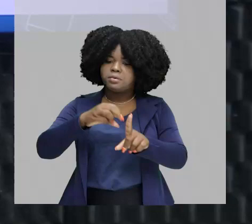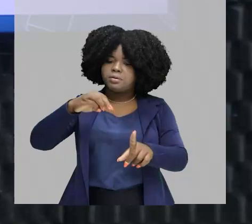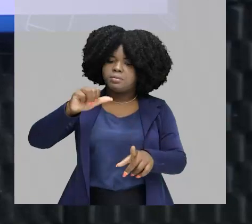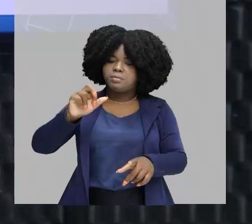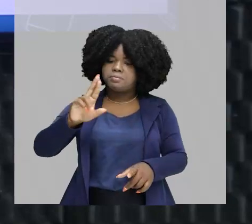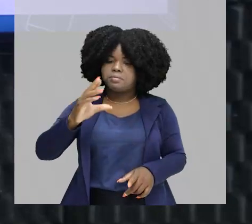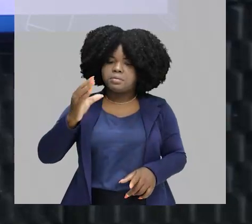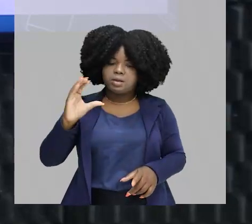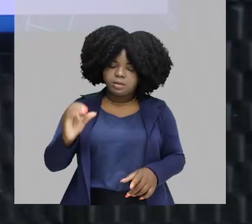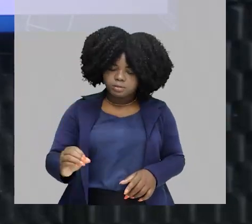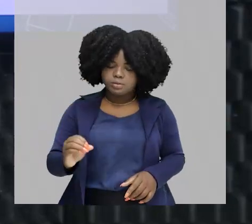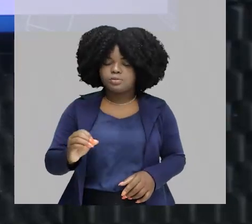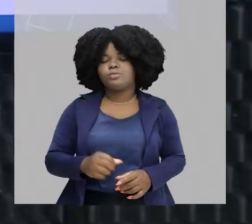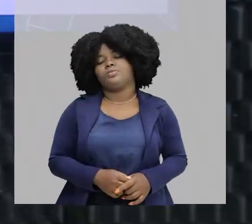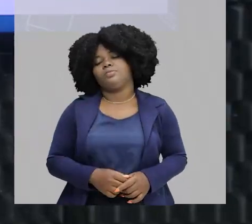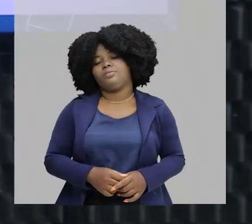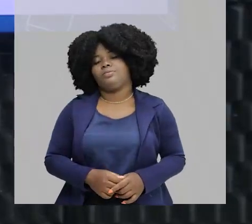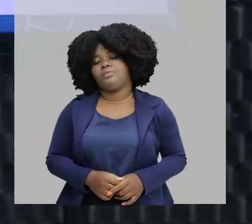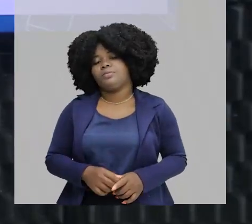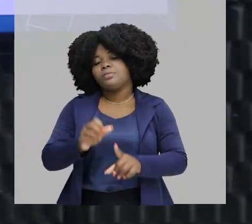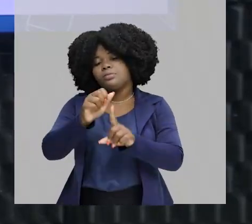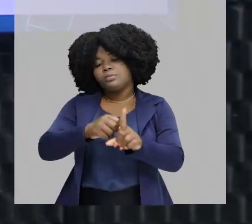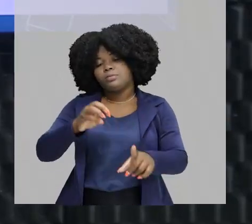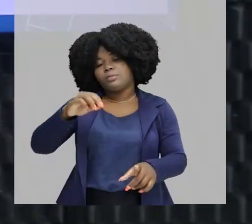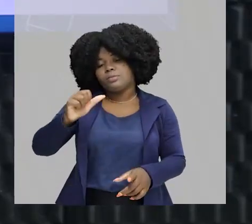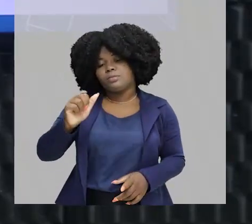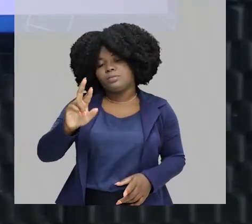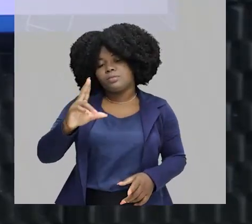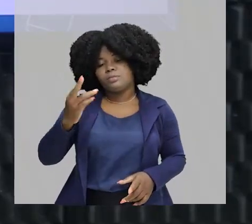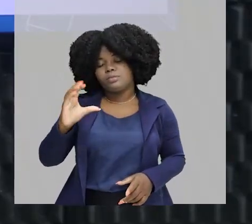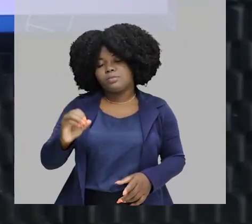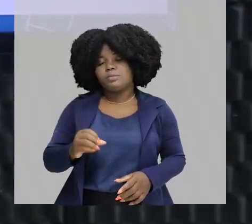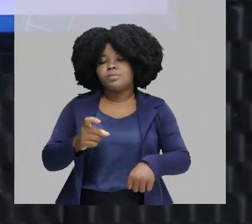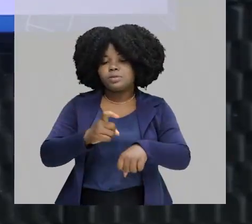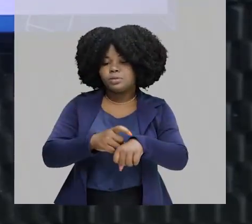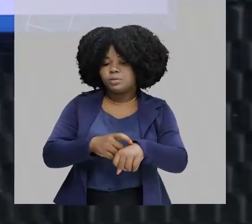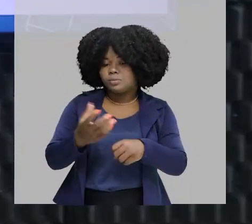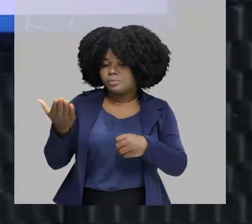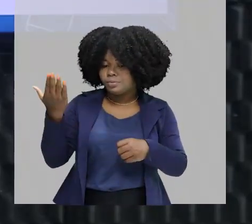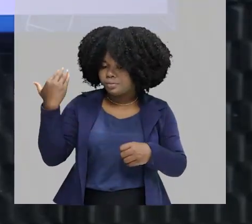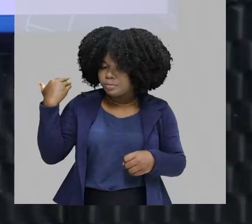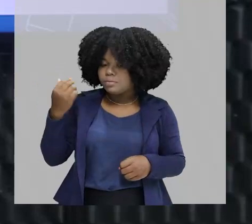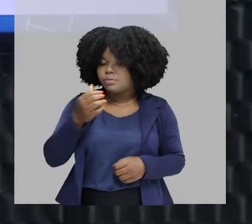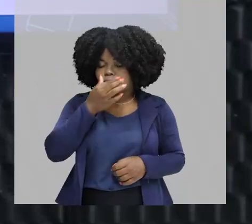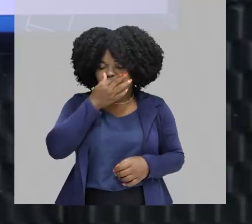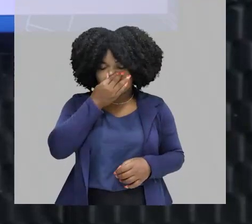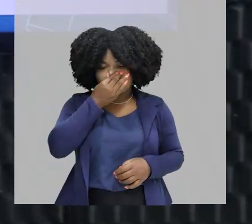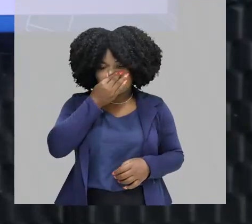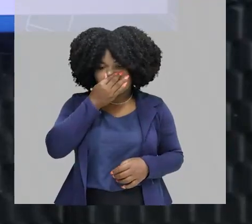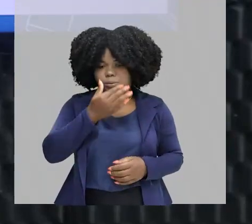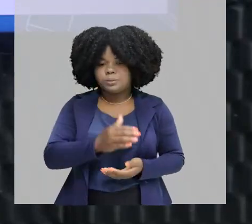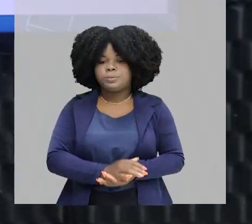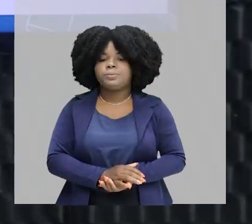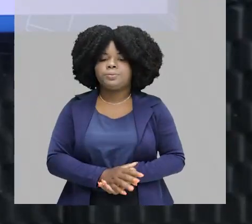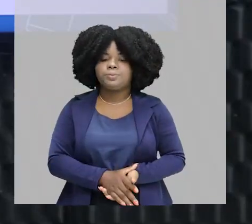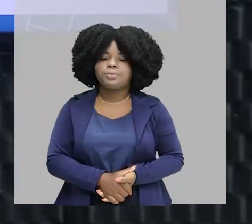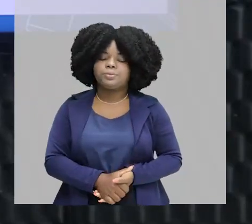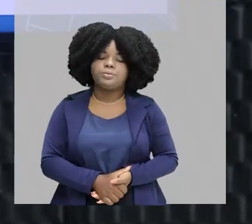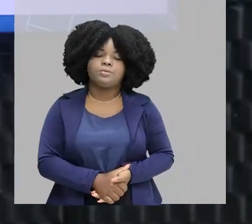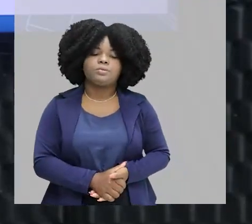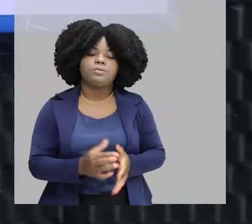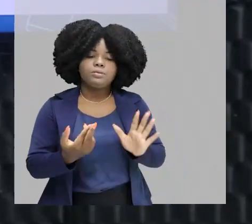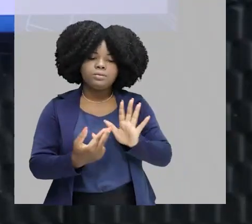Desde março é o tempo no passado em que essa ação começou a não ser realizada. É o ponto de origem que eu estou levando em consideração